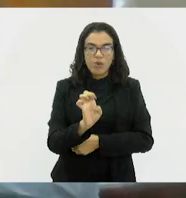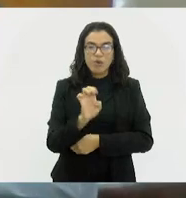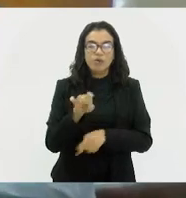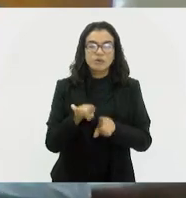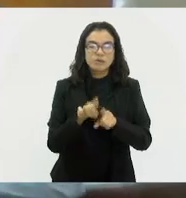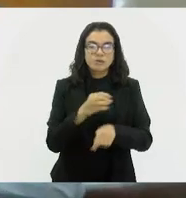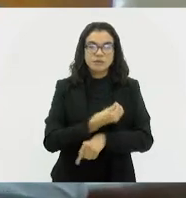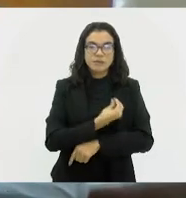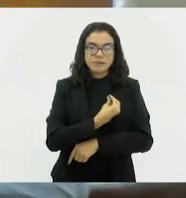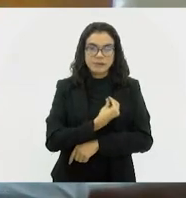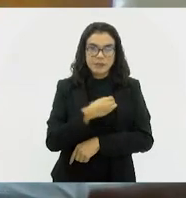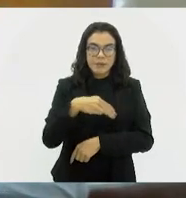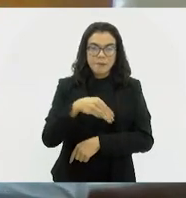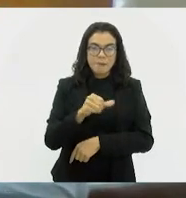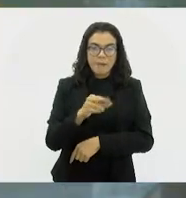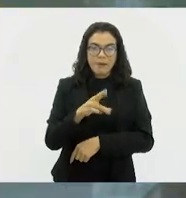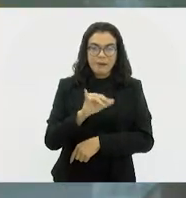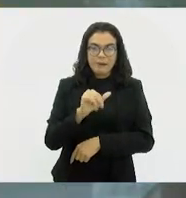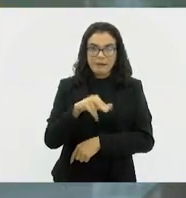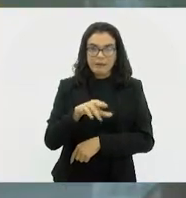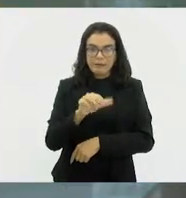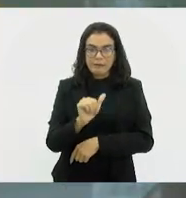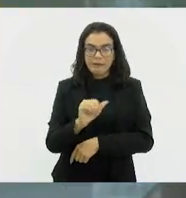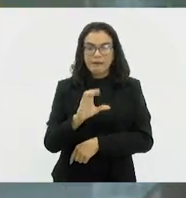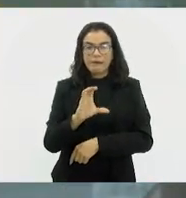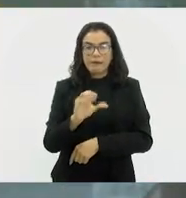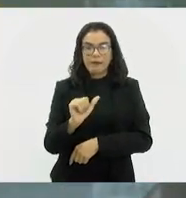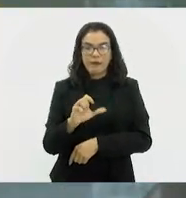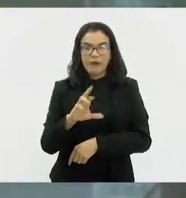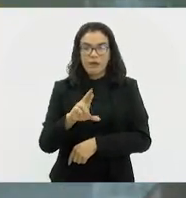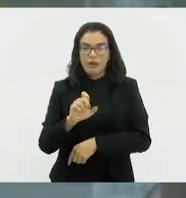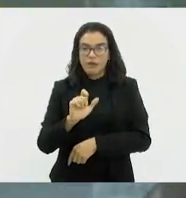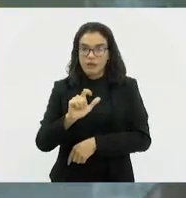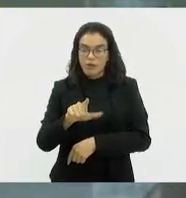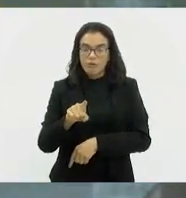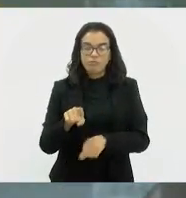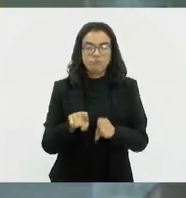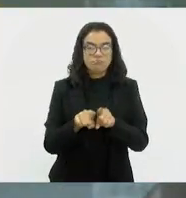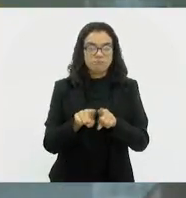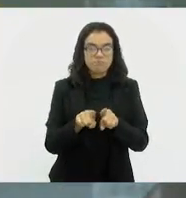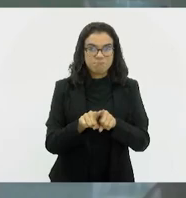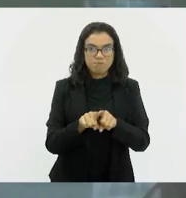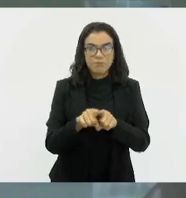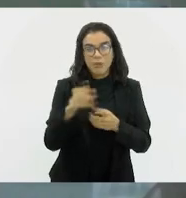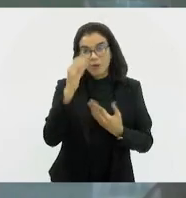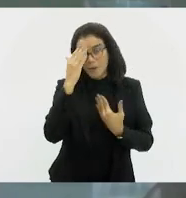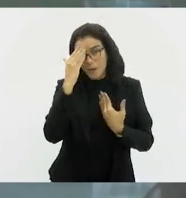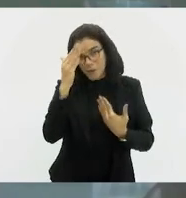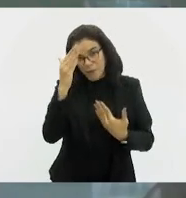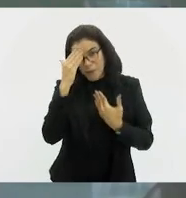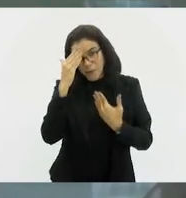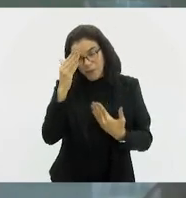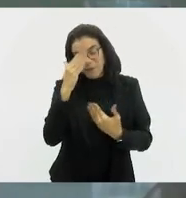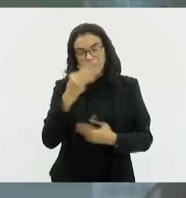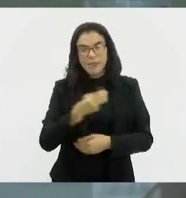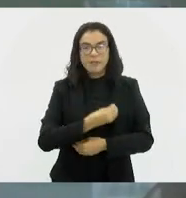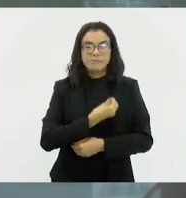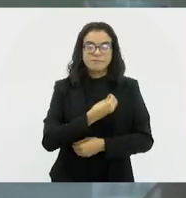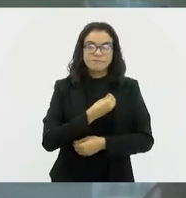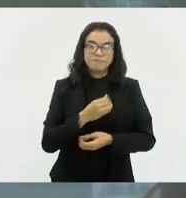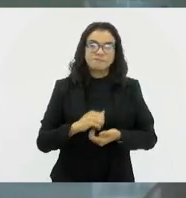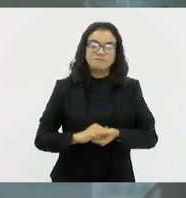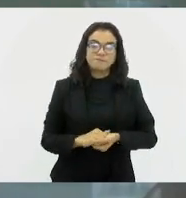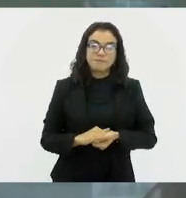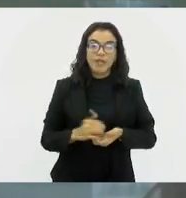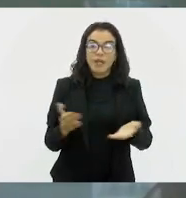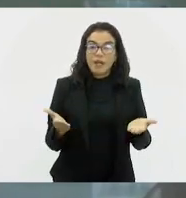Mariana Pimenta, Carol, cumprimento toda a equipe da assistência aqui presente, obrigado pela presença. Queria